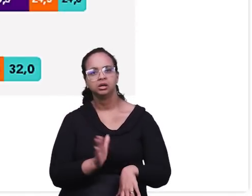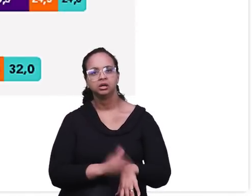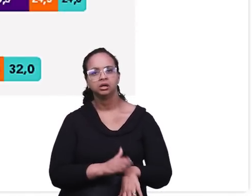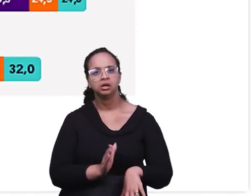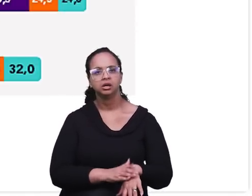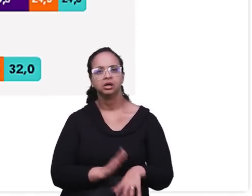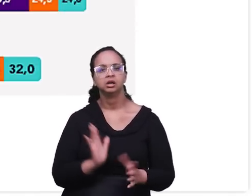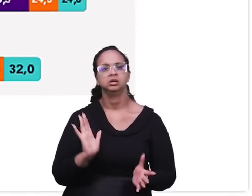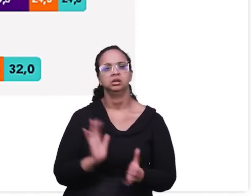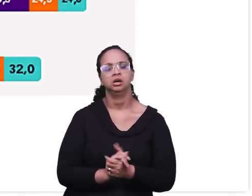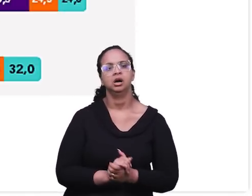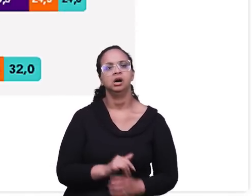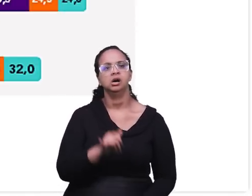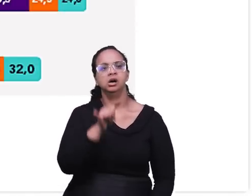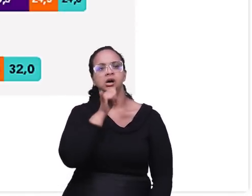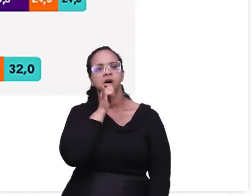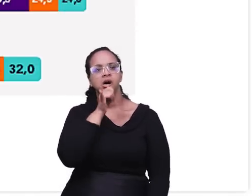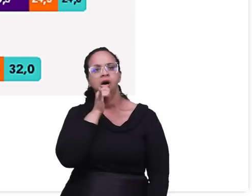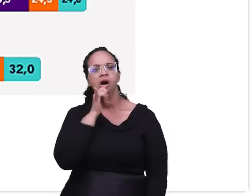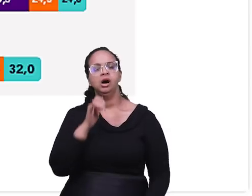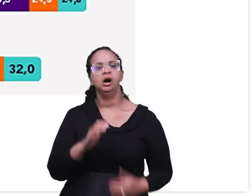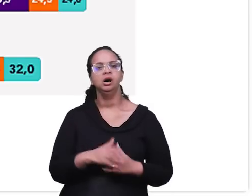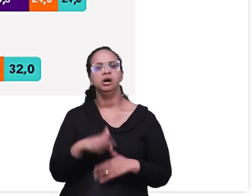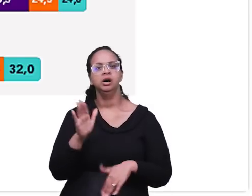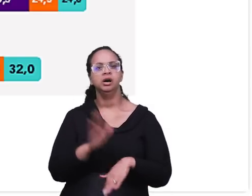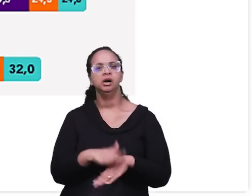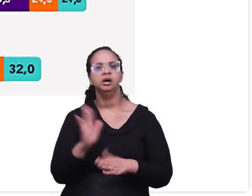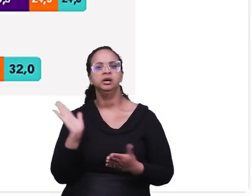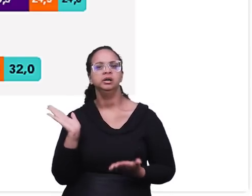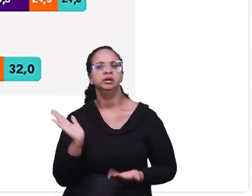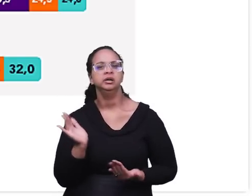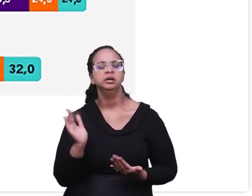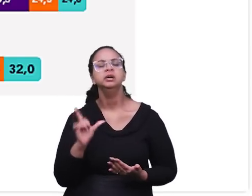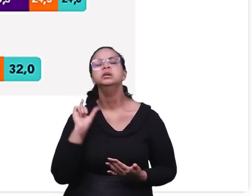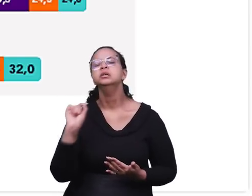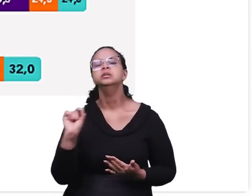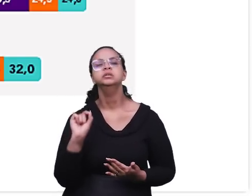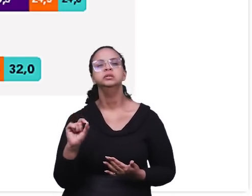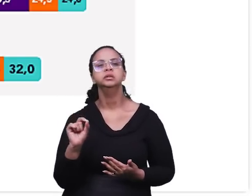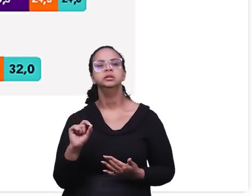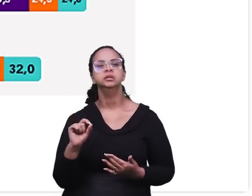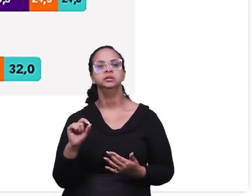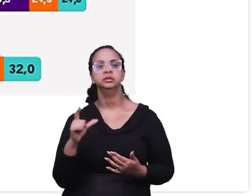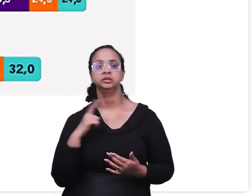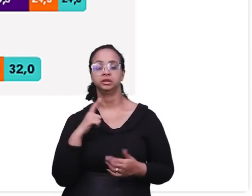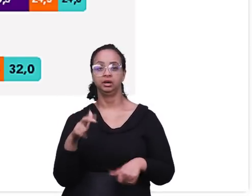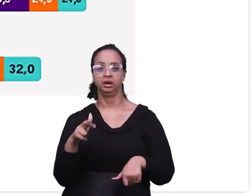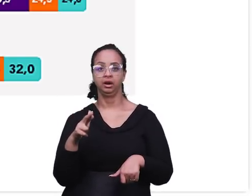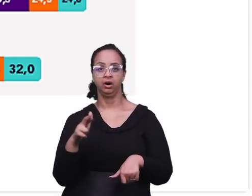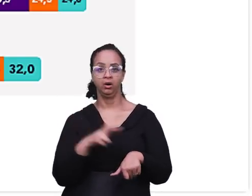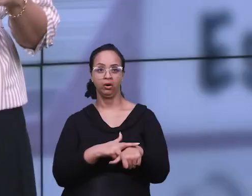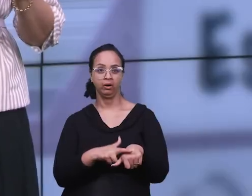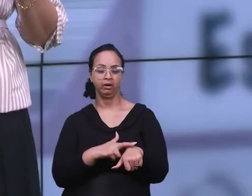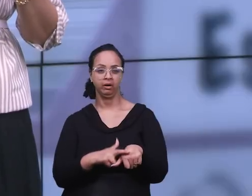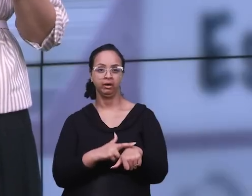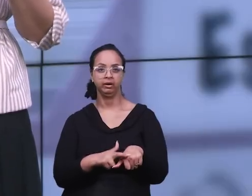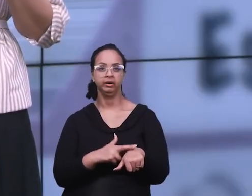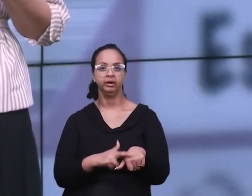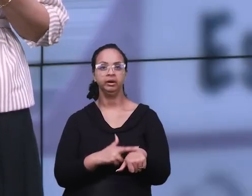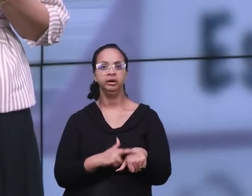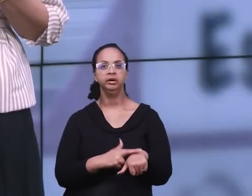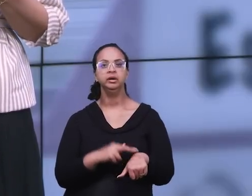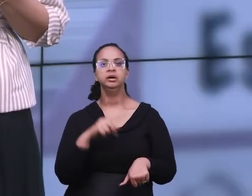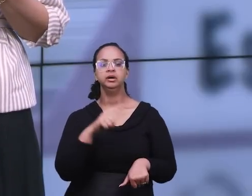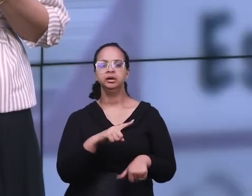casamento. Como podemos observar, os casamentos mais jovens estão indicados na cor roxa e